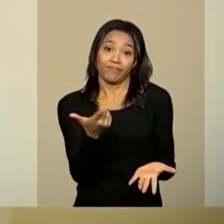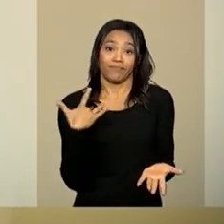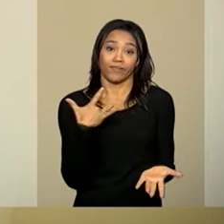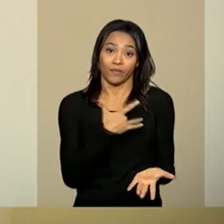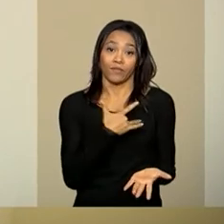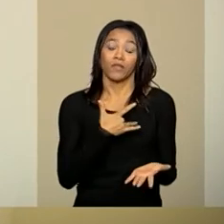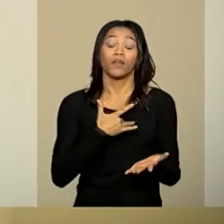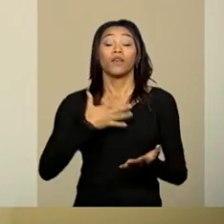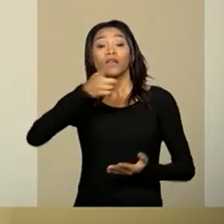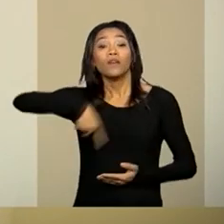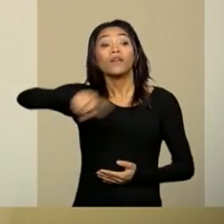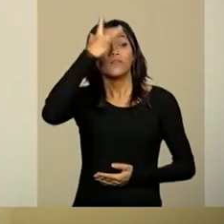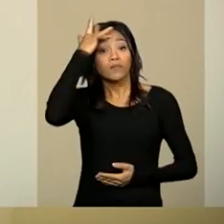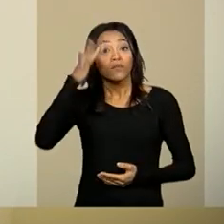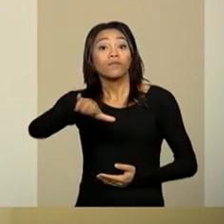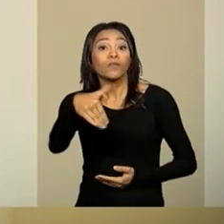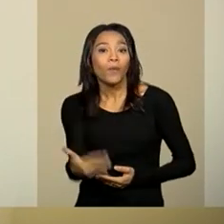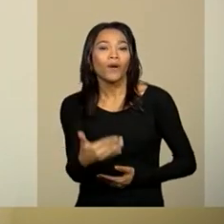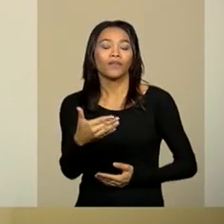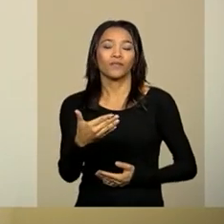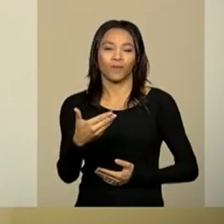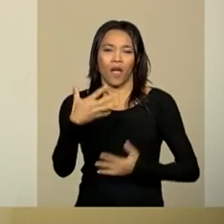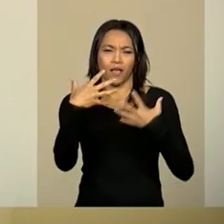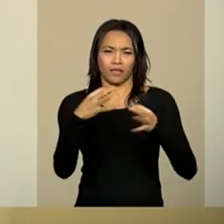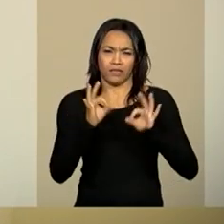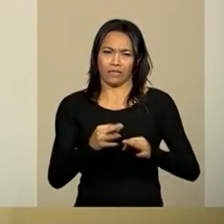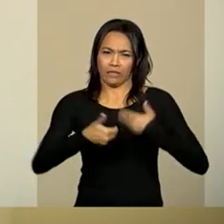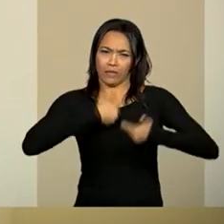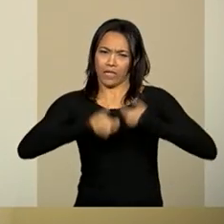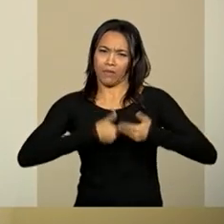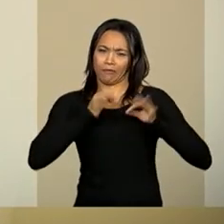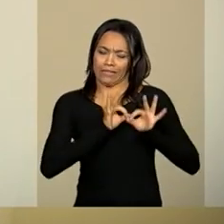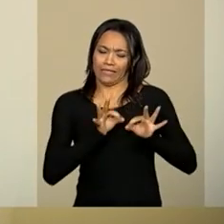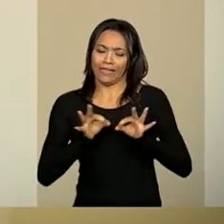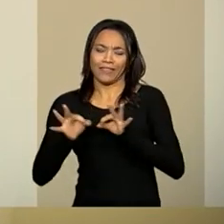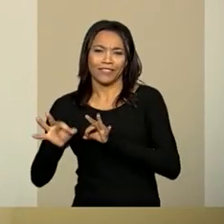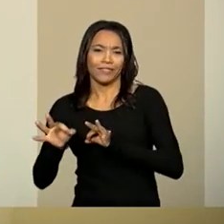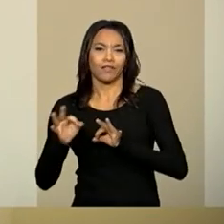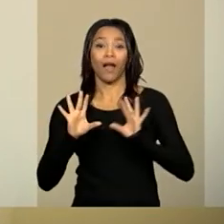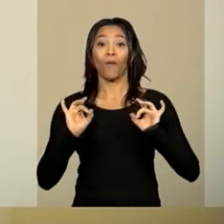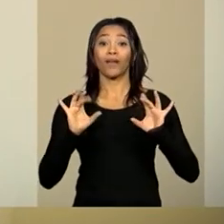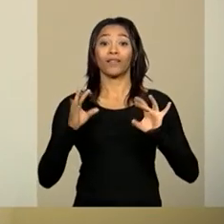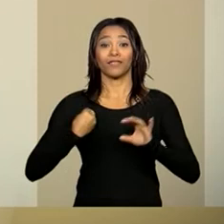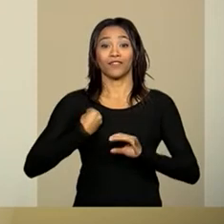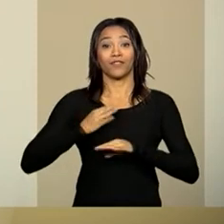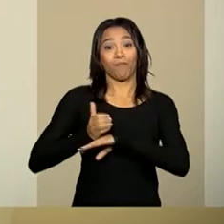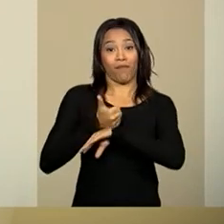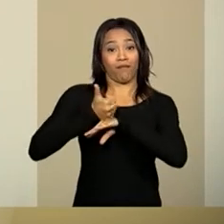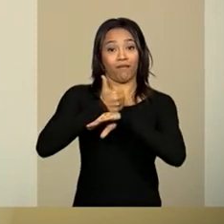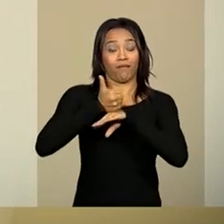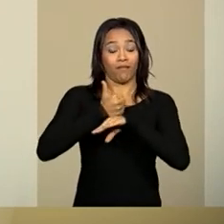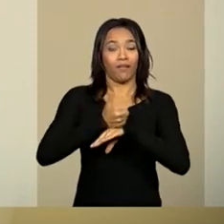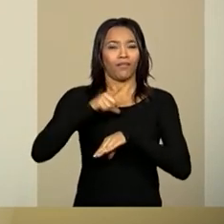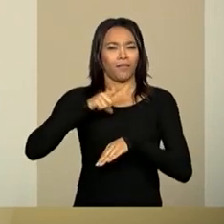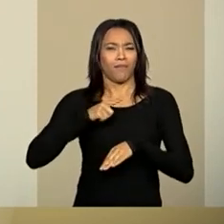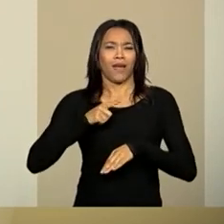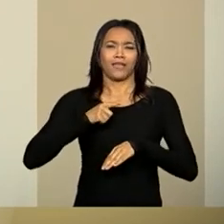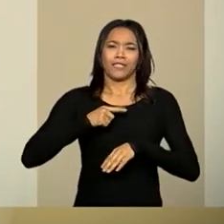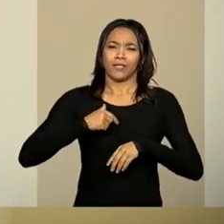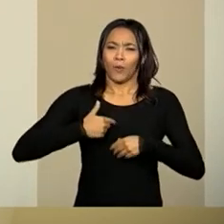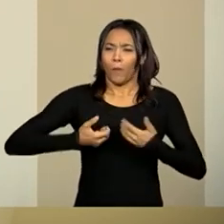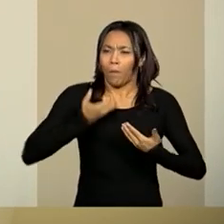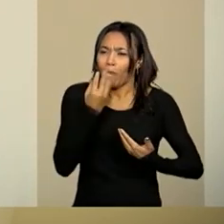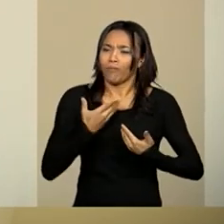e as pessoas quando fazem o tratamento direitinho a qualidade de vida melhor Elas têm mais disposição